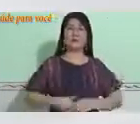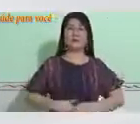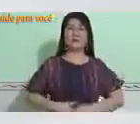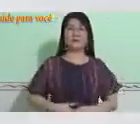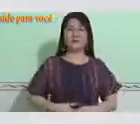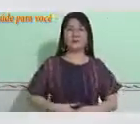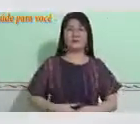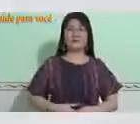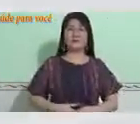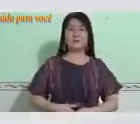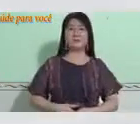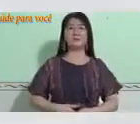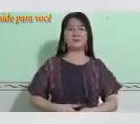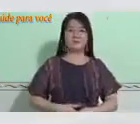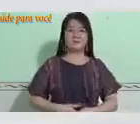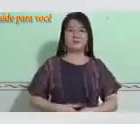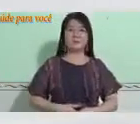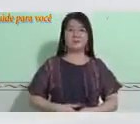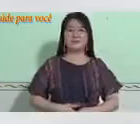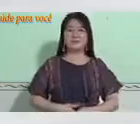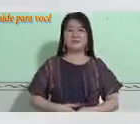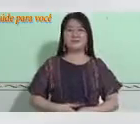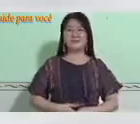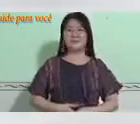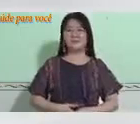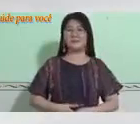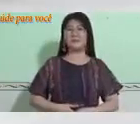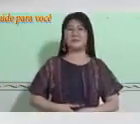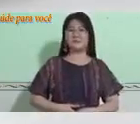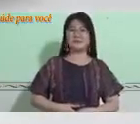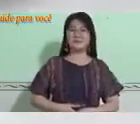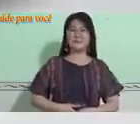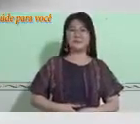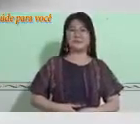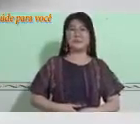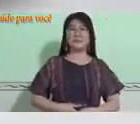nitritos, por isso, é importante ver no rótulo das embalagens.